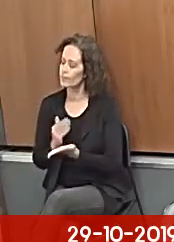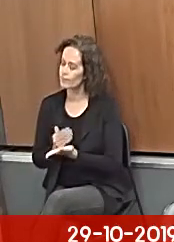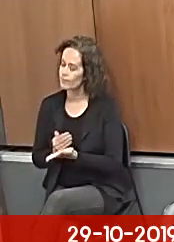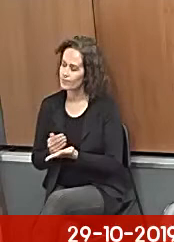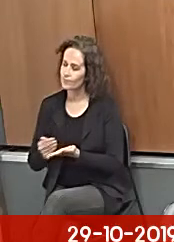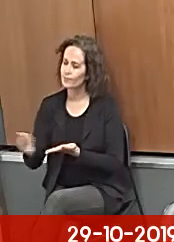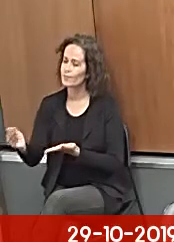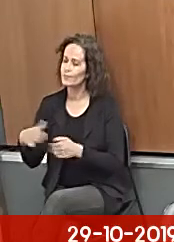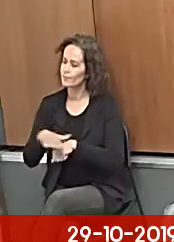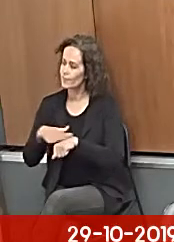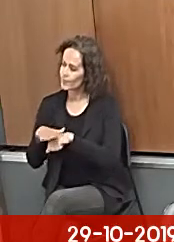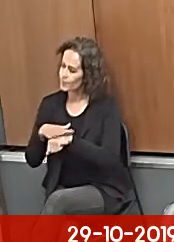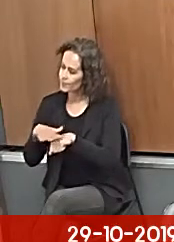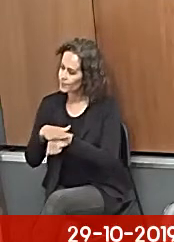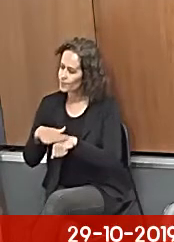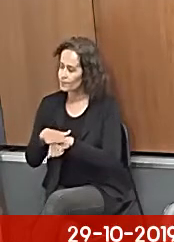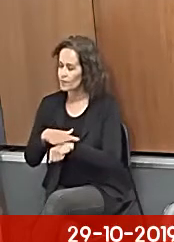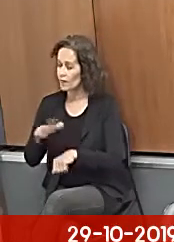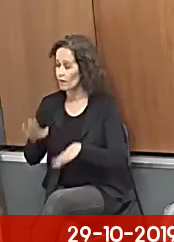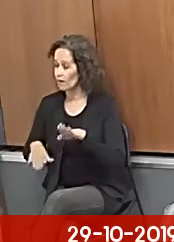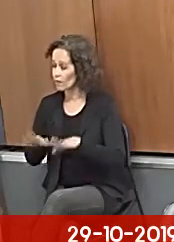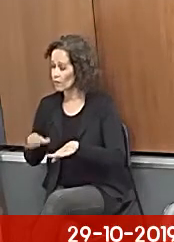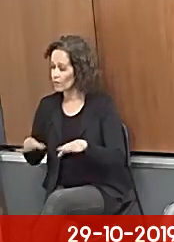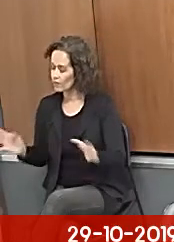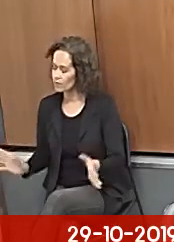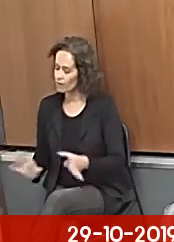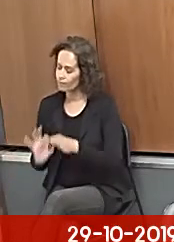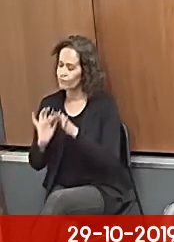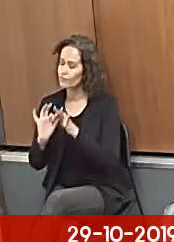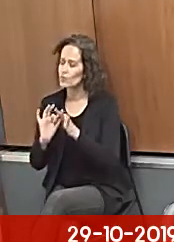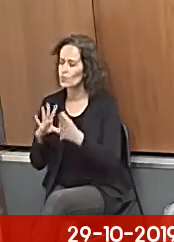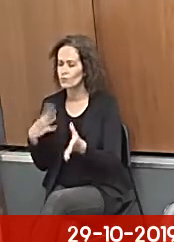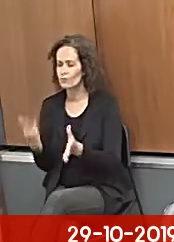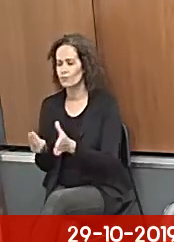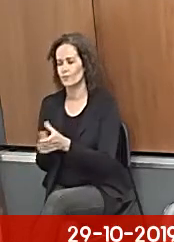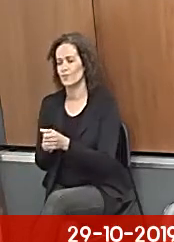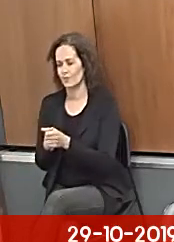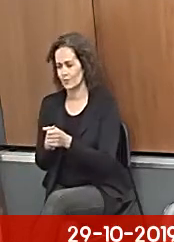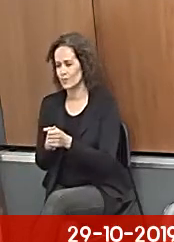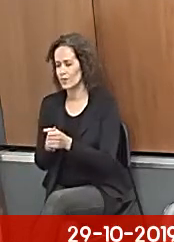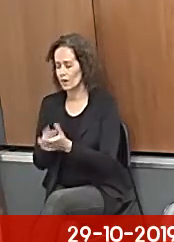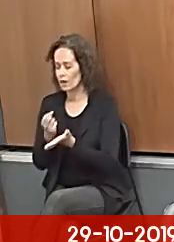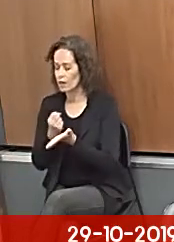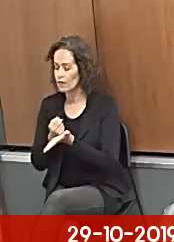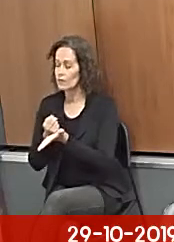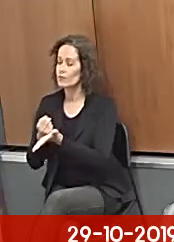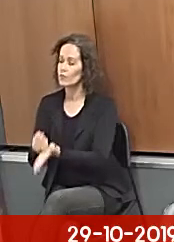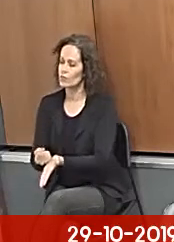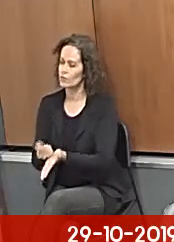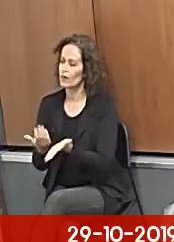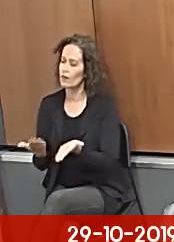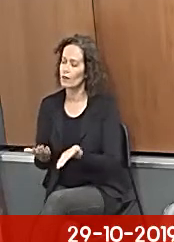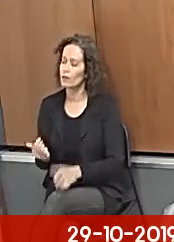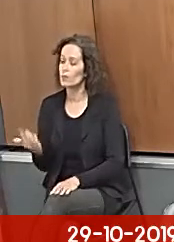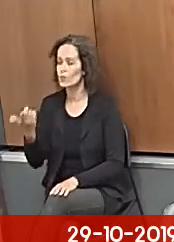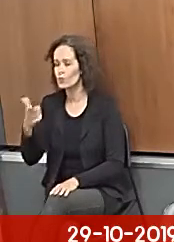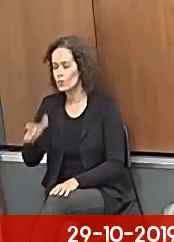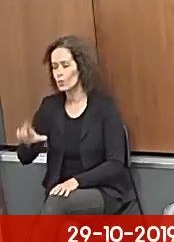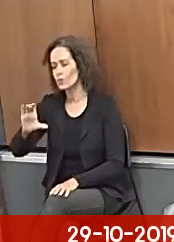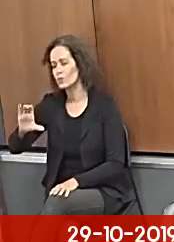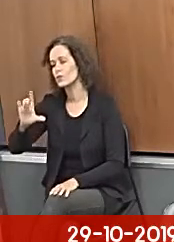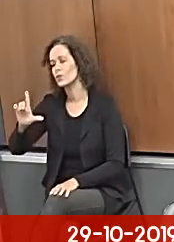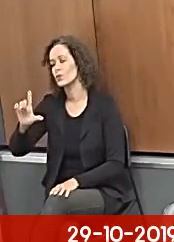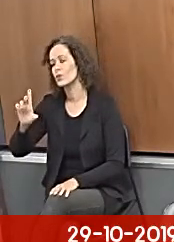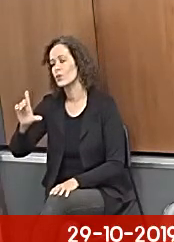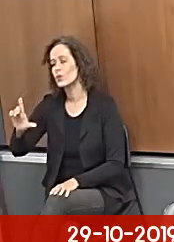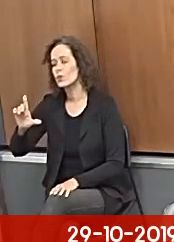aí uma conversa e, quem sabe, uma longa parceria de inclusão, tá? Ajudar com os próprios clubes, possivelmente,